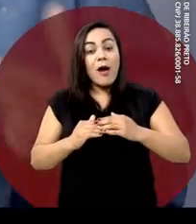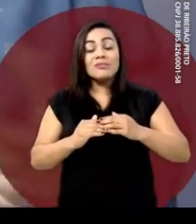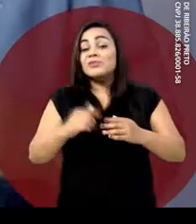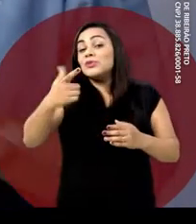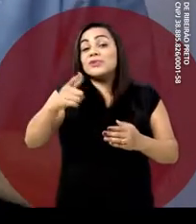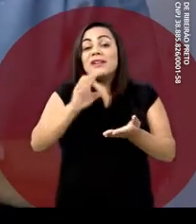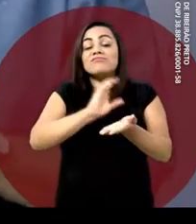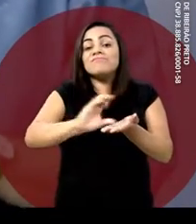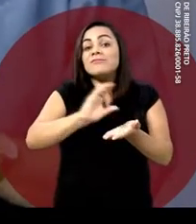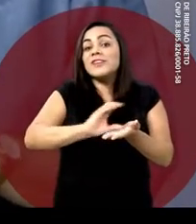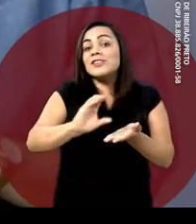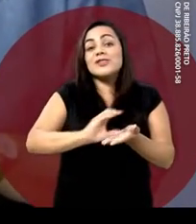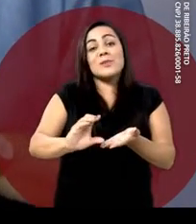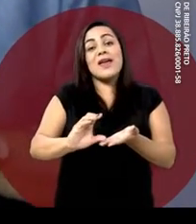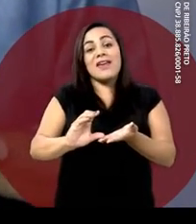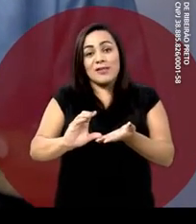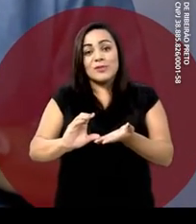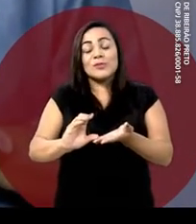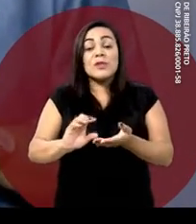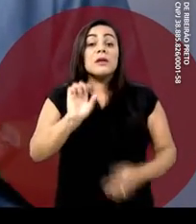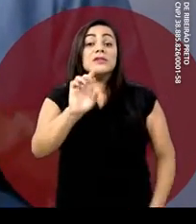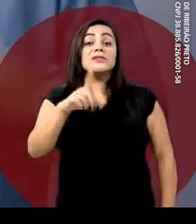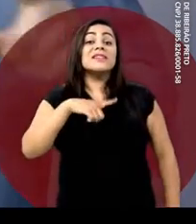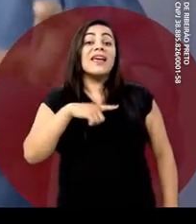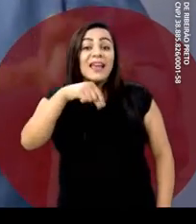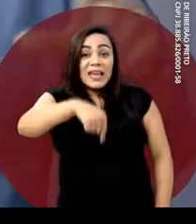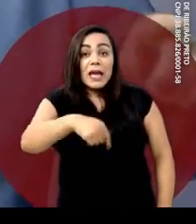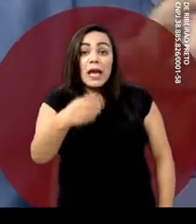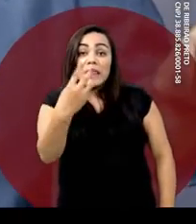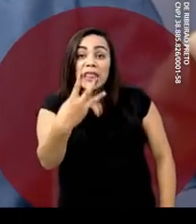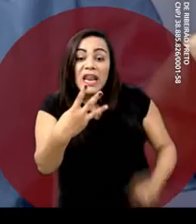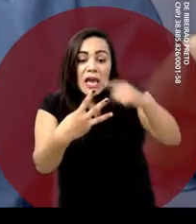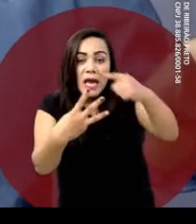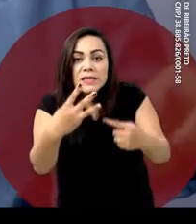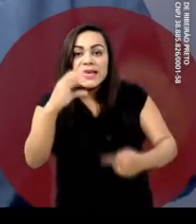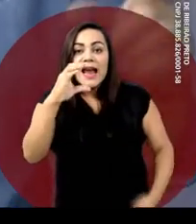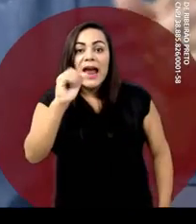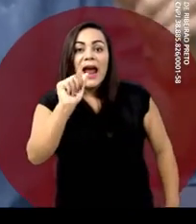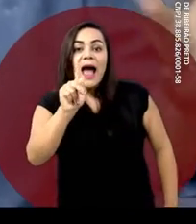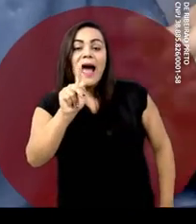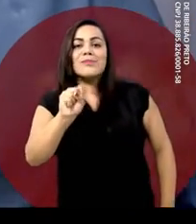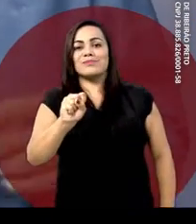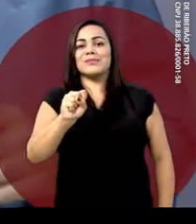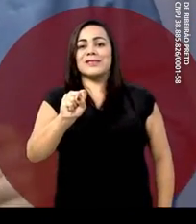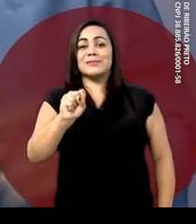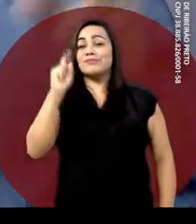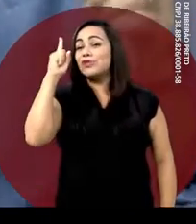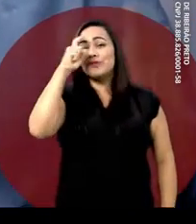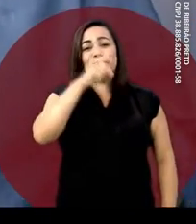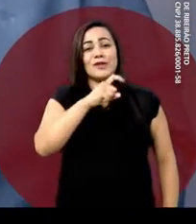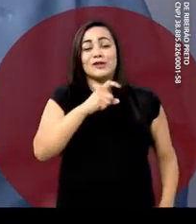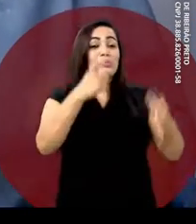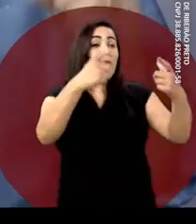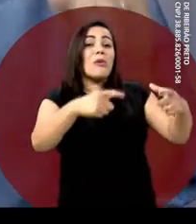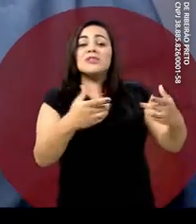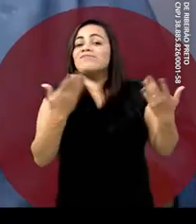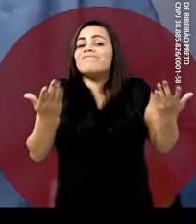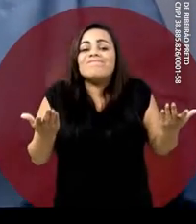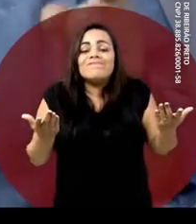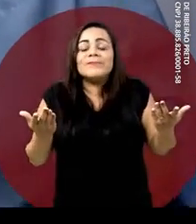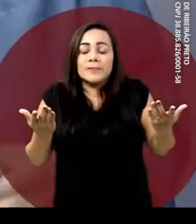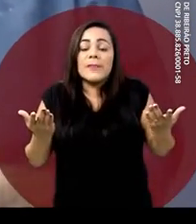excelência, sofrem com a falta de investimento público. Só há 3 CAPs e de difícil acesso. Faltam